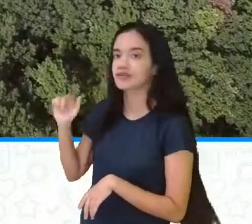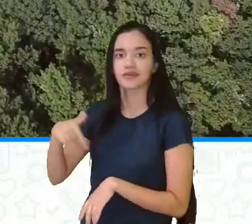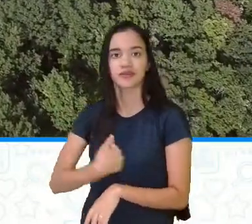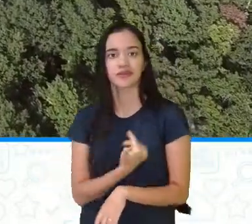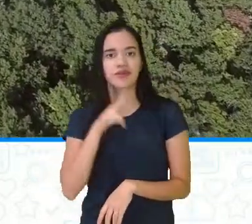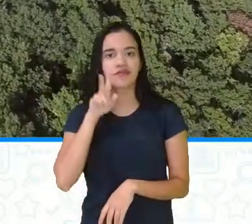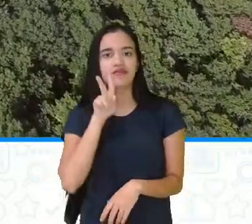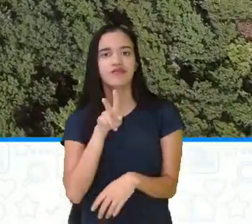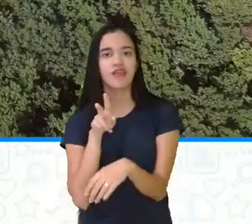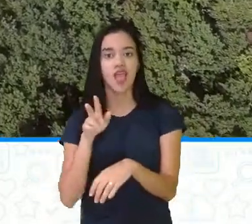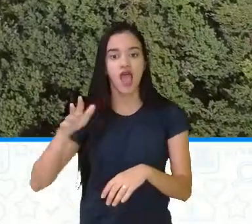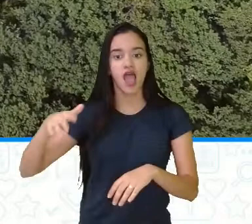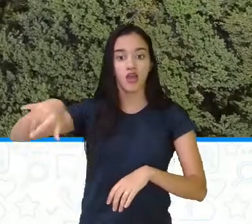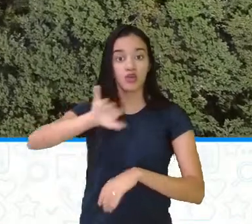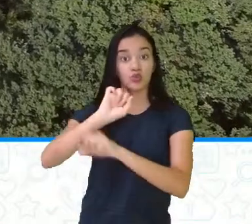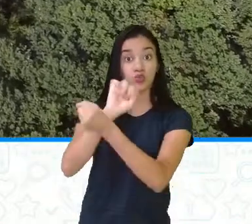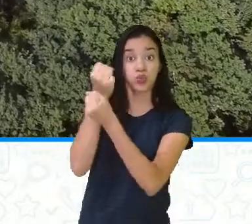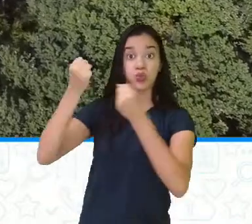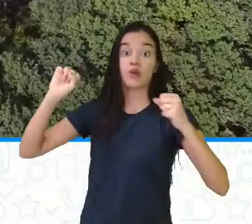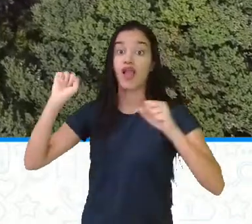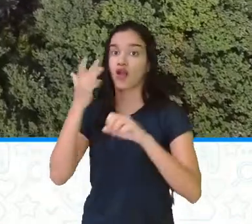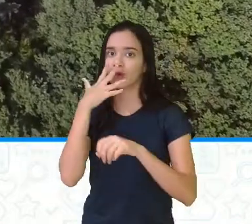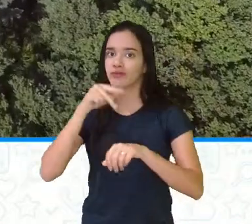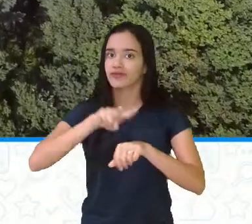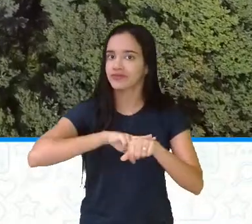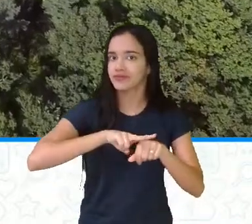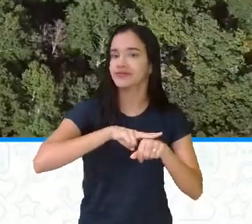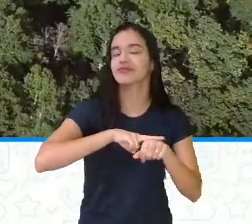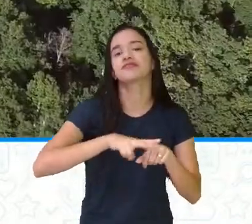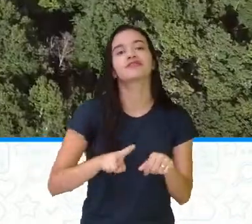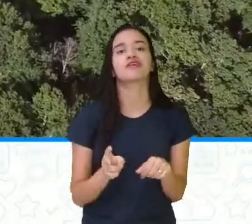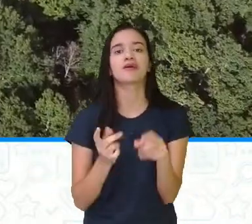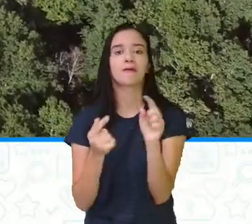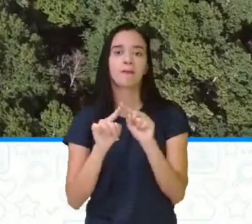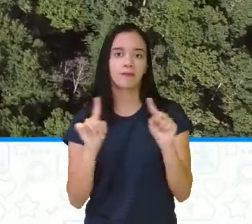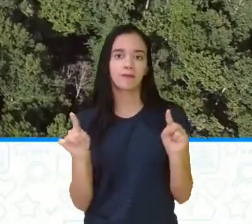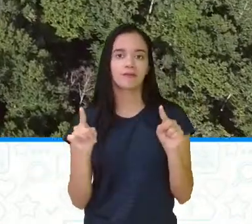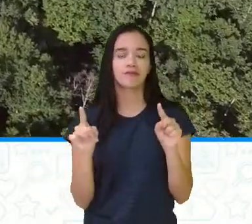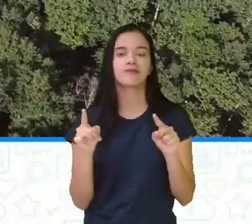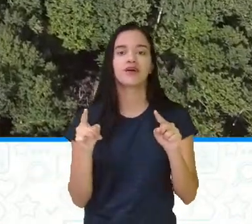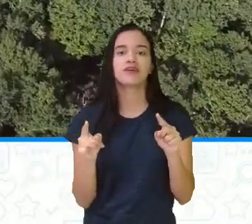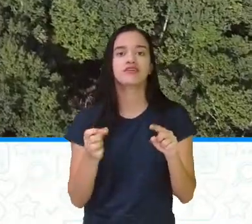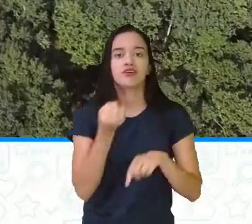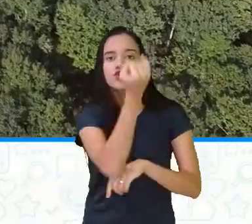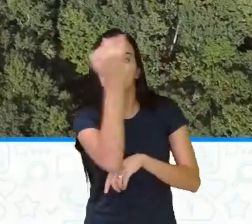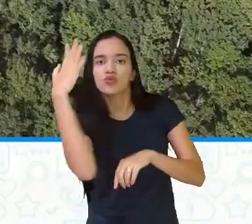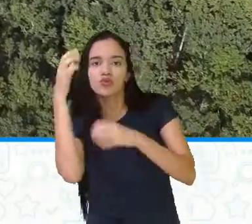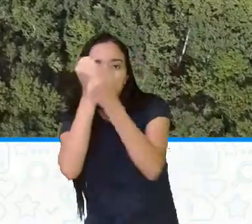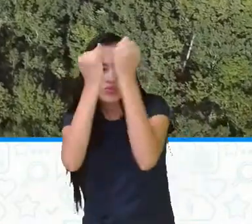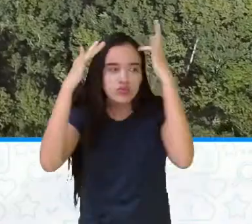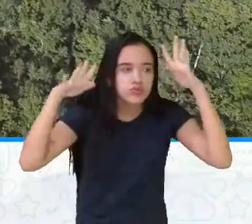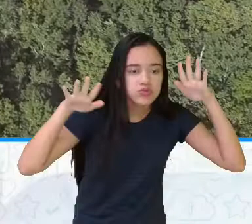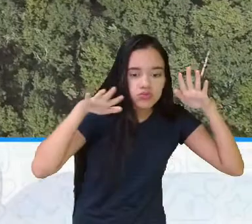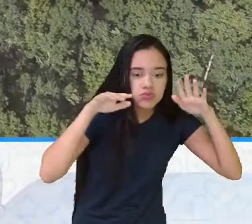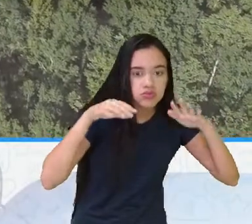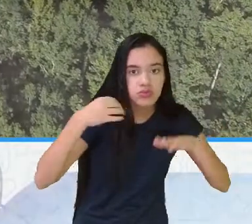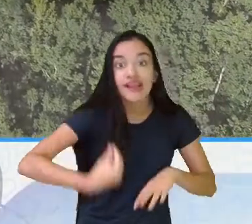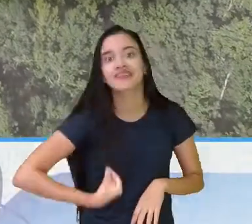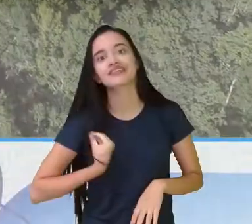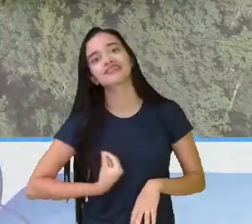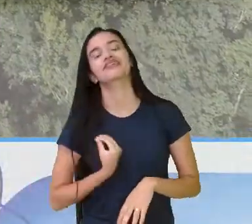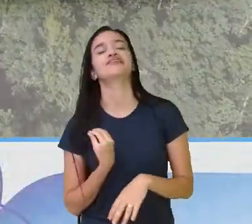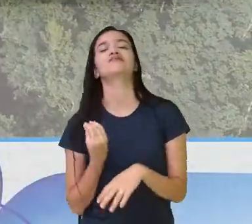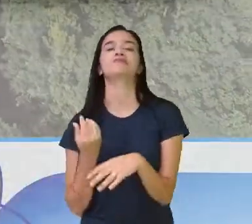ver grande área aí verde, mas por baixo da copa das árvores existe muita vida.